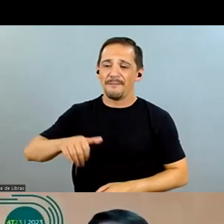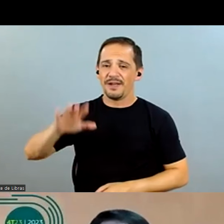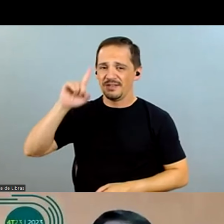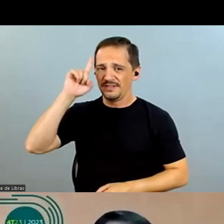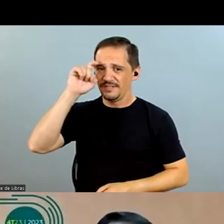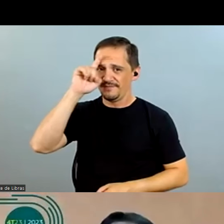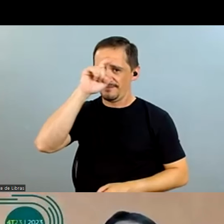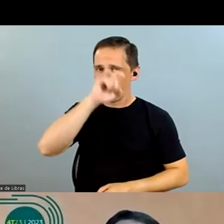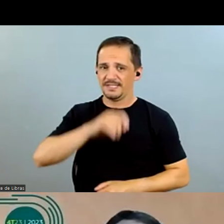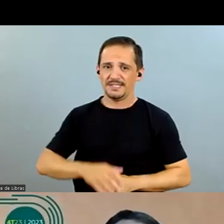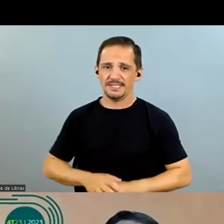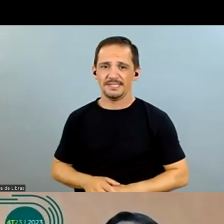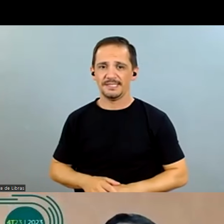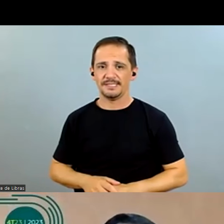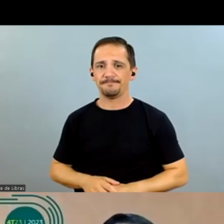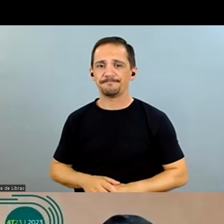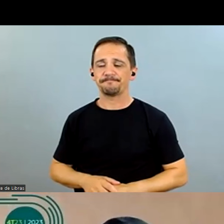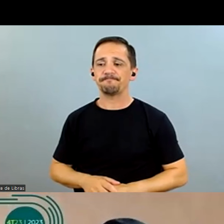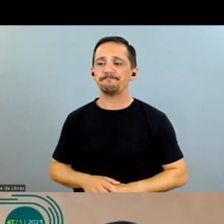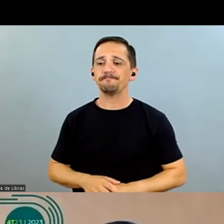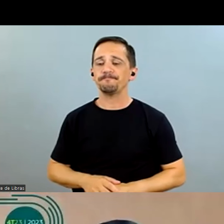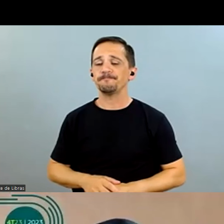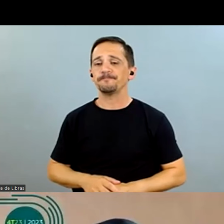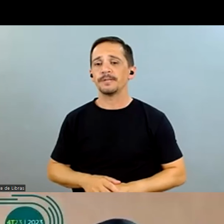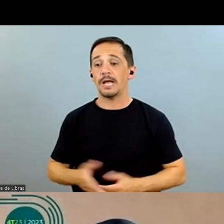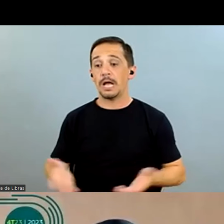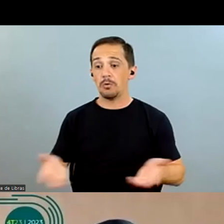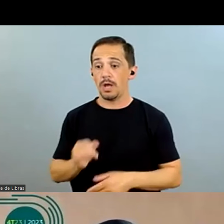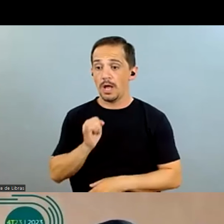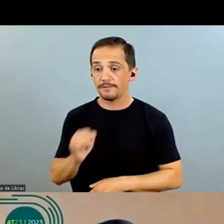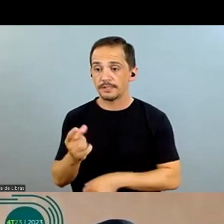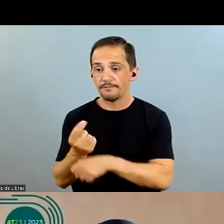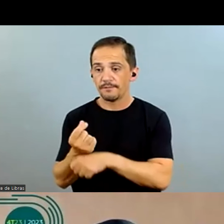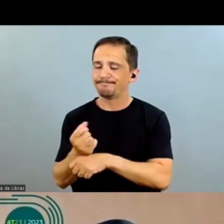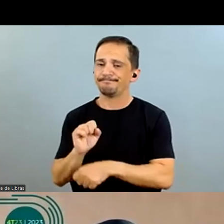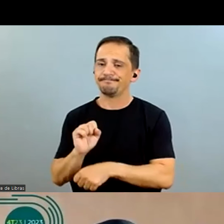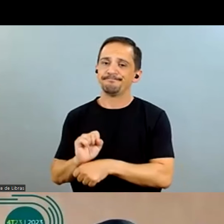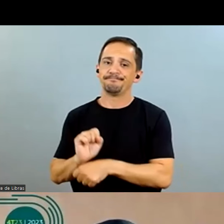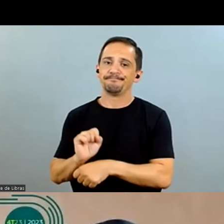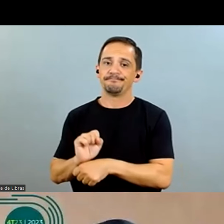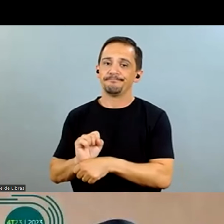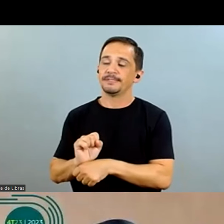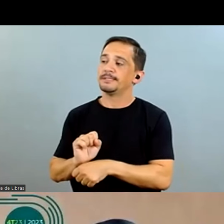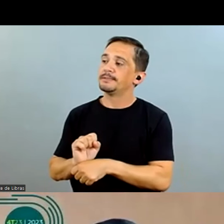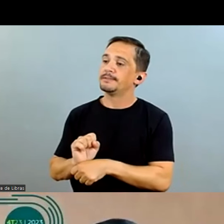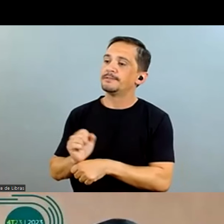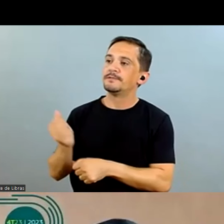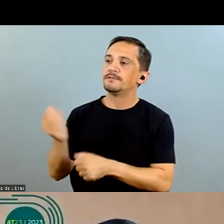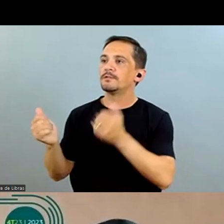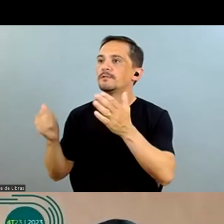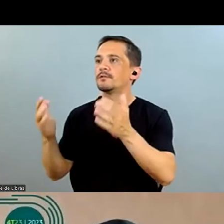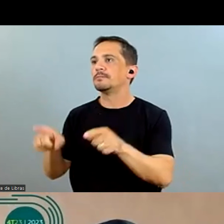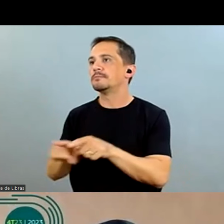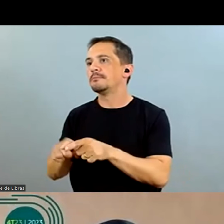repassarmos preços pelo menos no curto prazo por conta dessa dinâmica eh no mercado interno de sobra de papel e também a